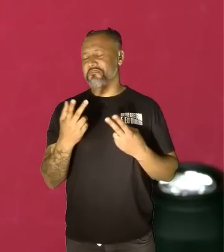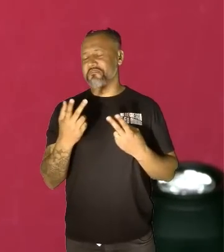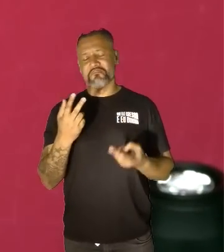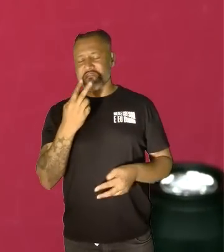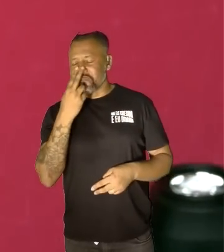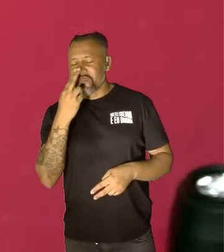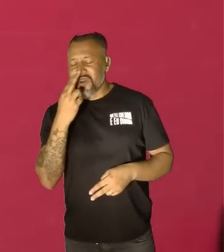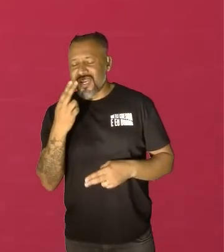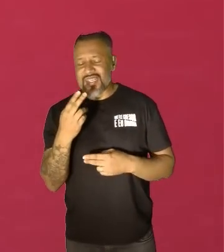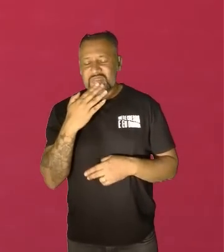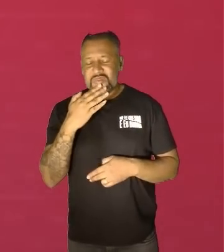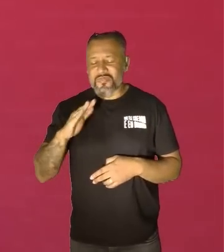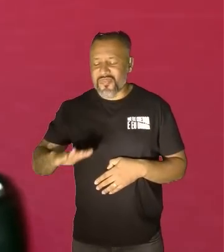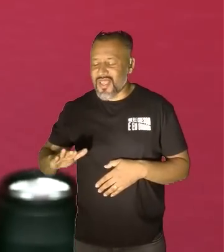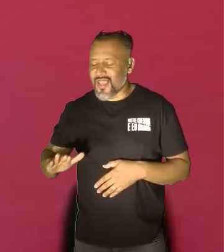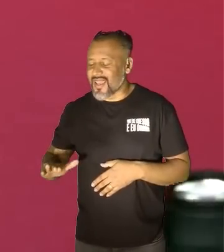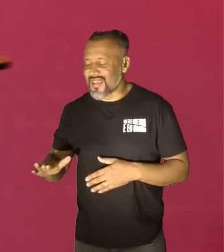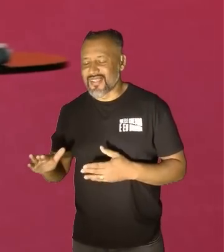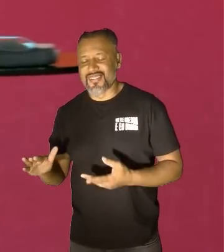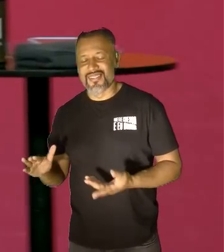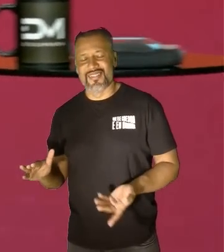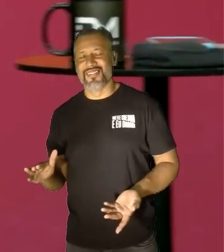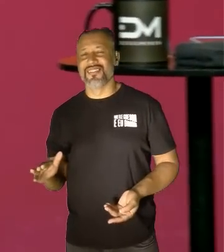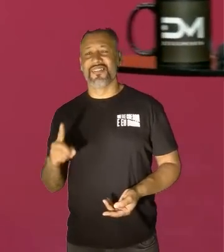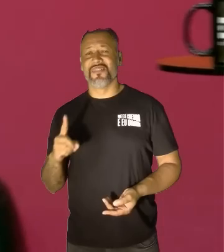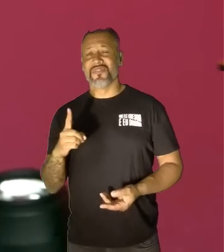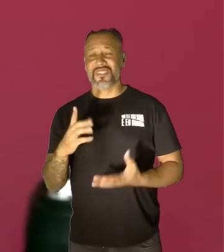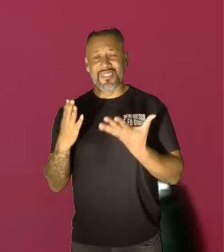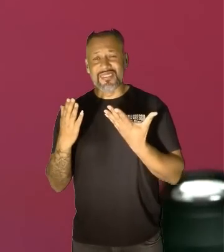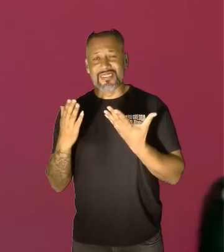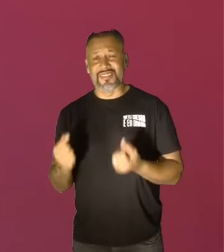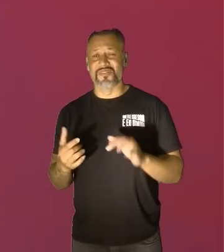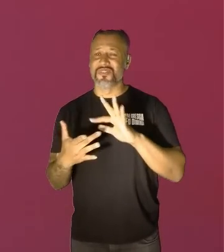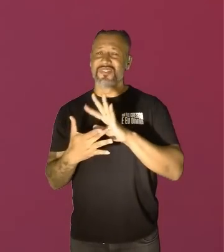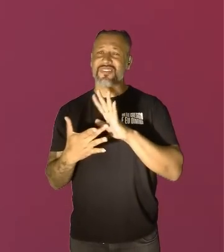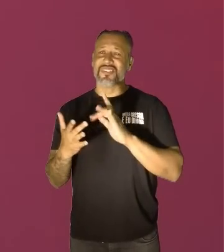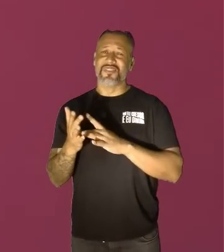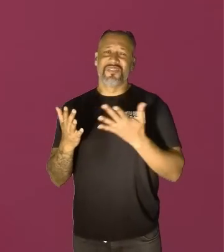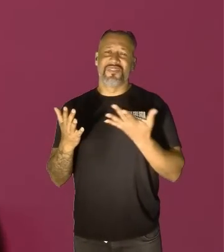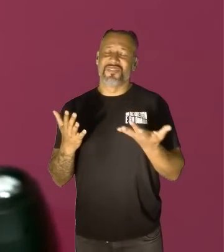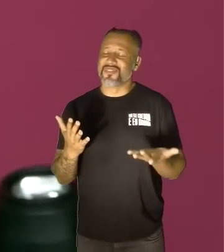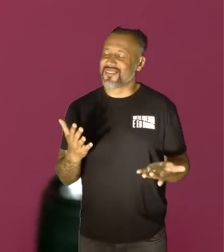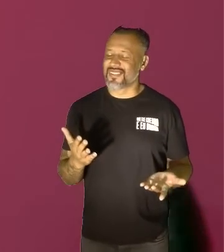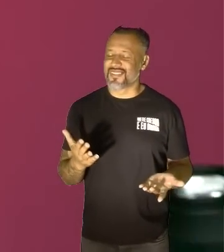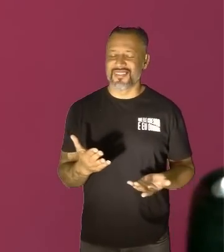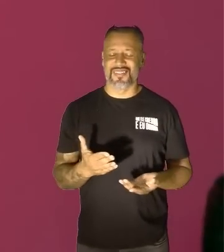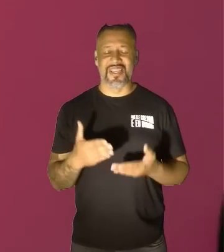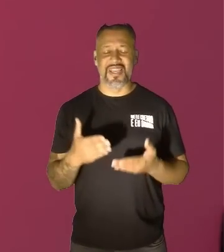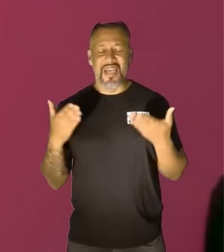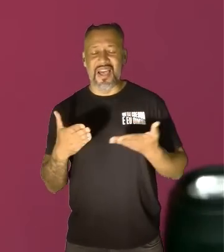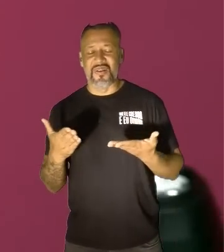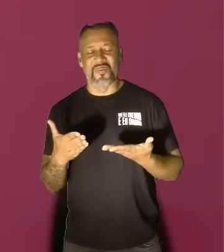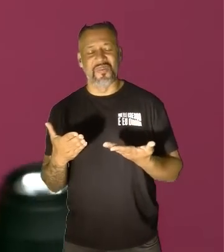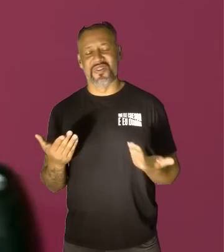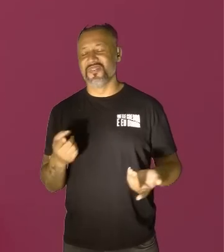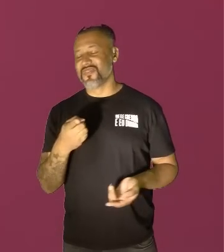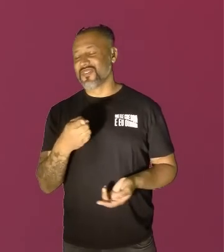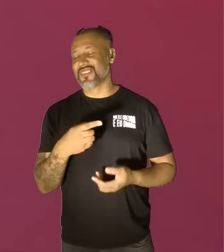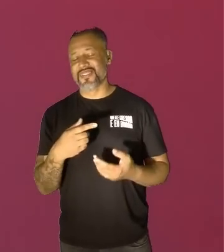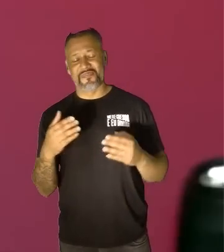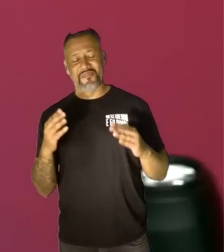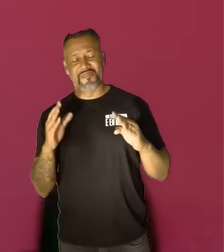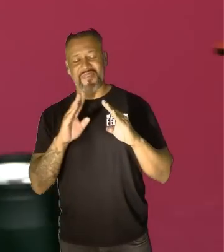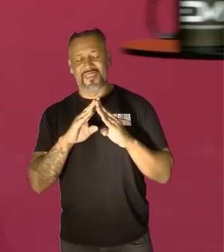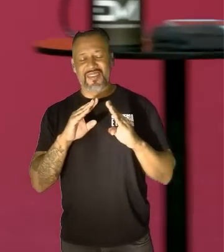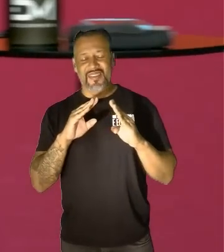corrupto, você é só um novo convertido no meio de uma casa que a cocaína sempre esteve lá, a prostituição sempre esteve lá.